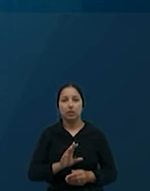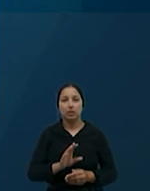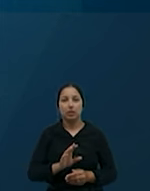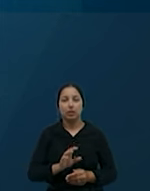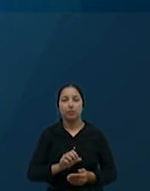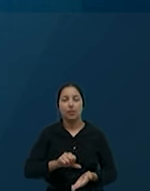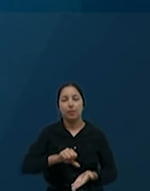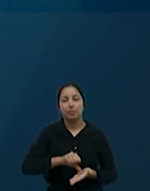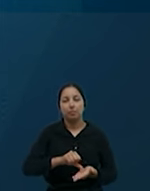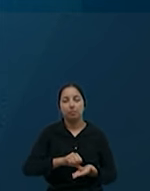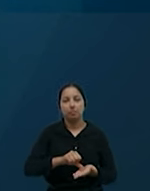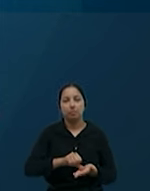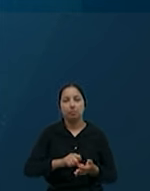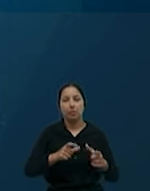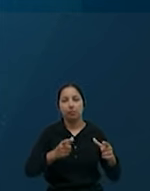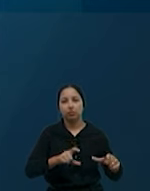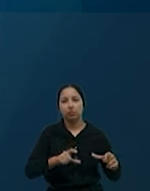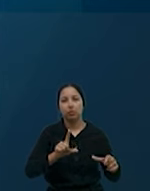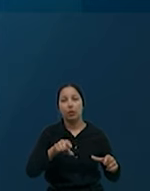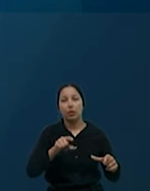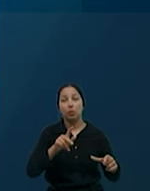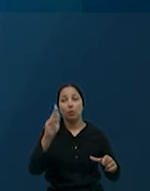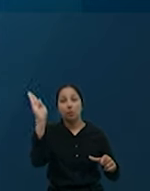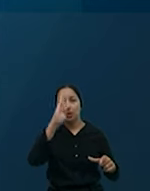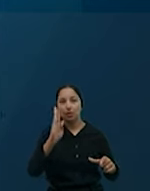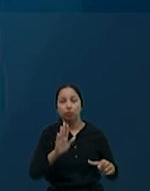território nacional.